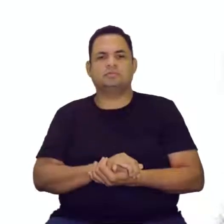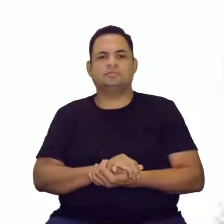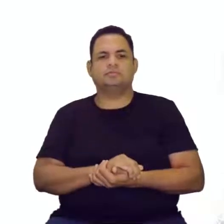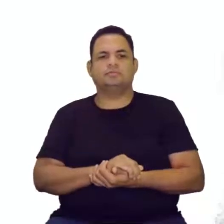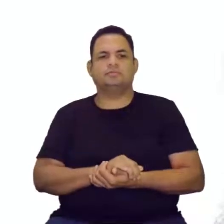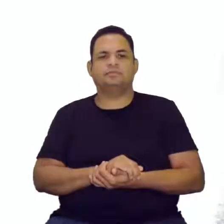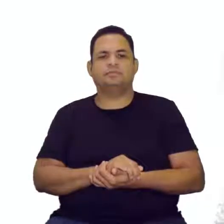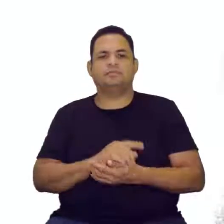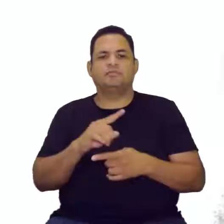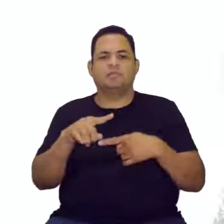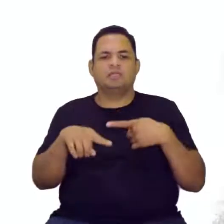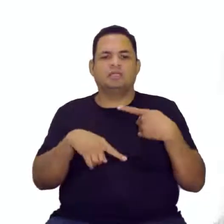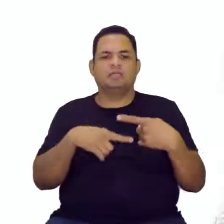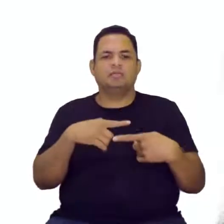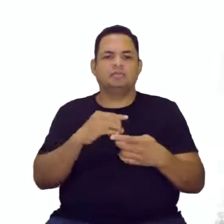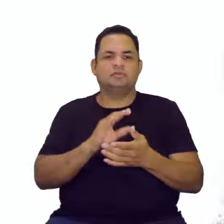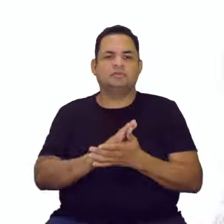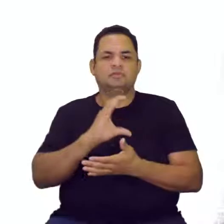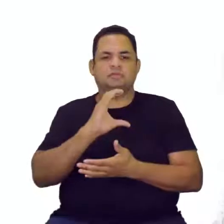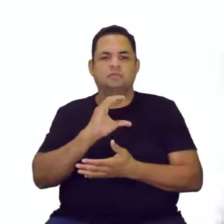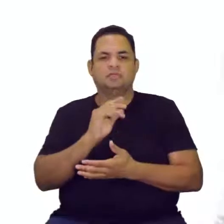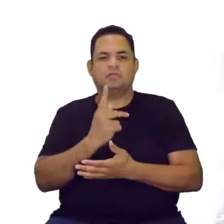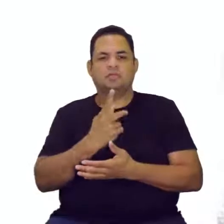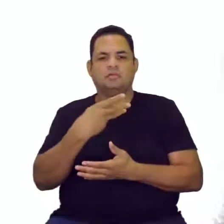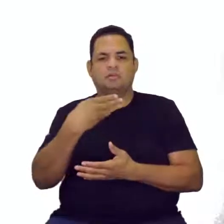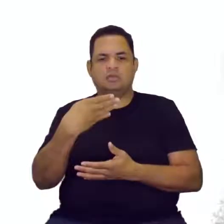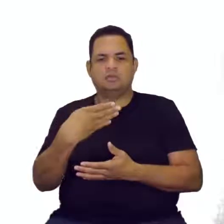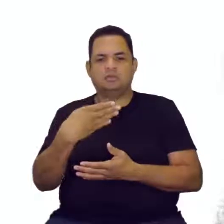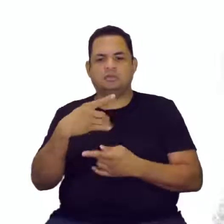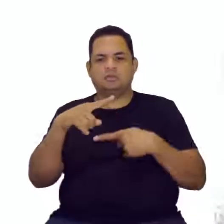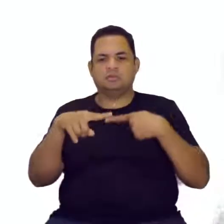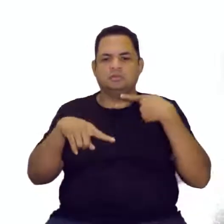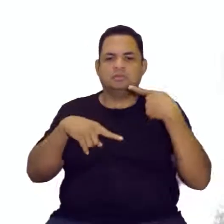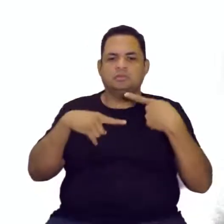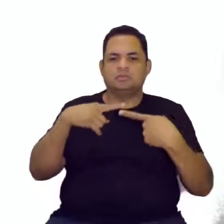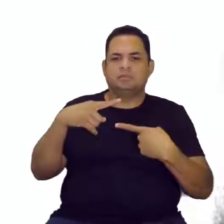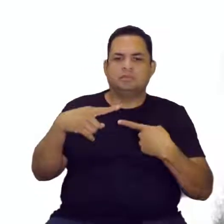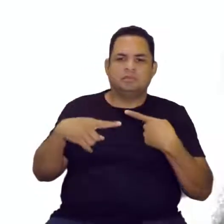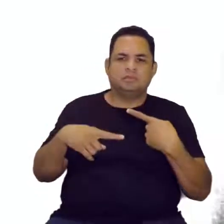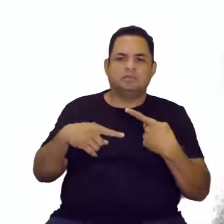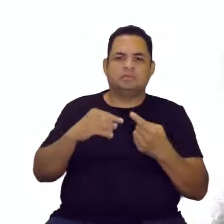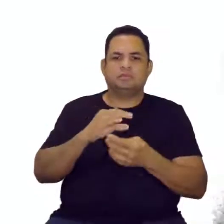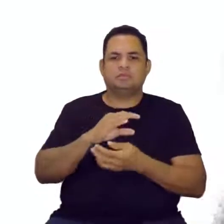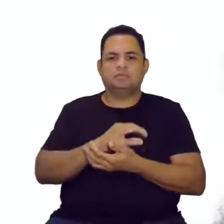Ele vem seguido do gás metano. Depois nós temos os